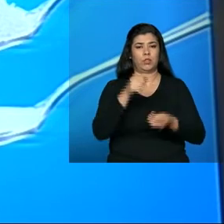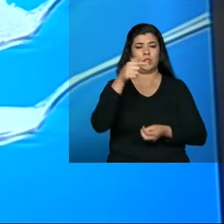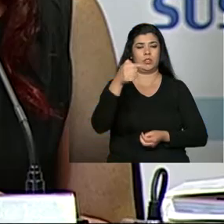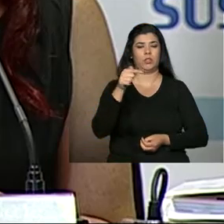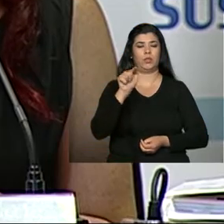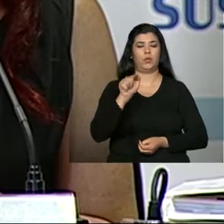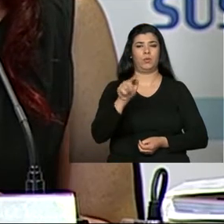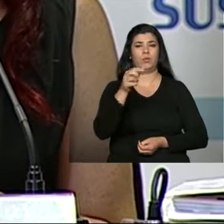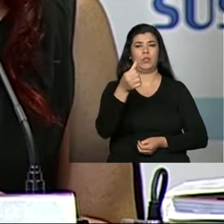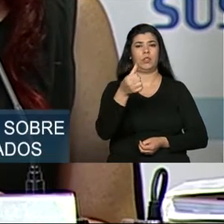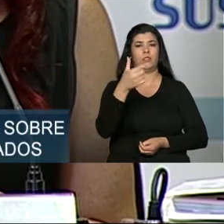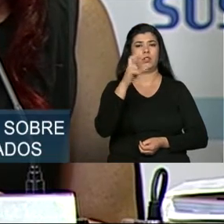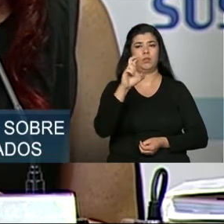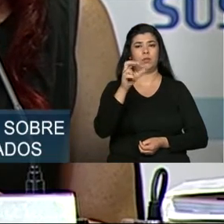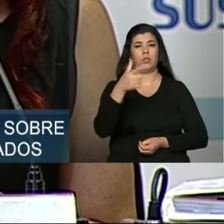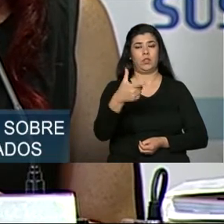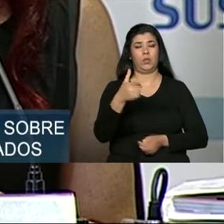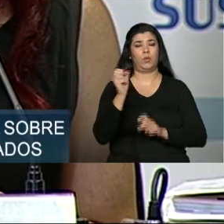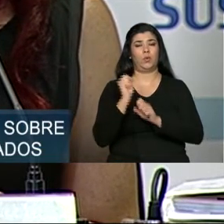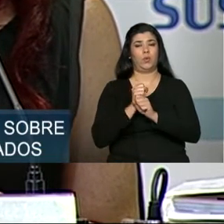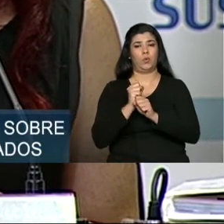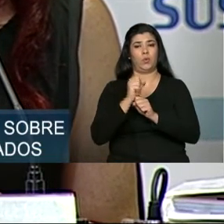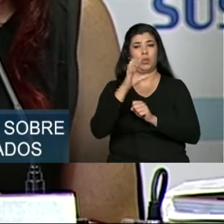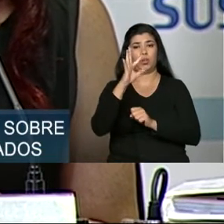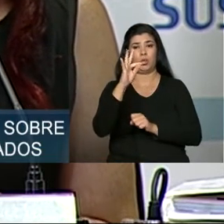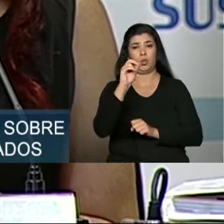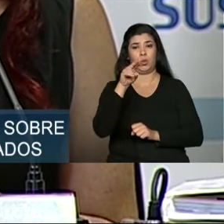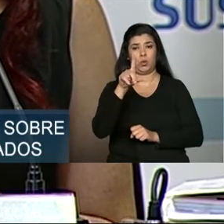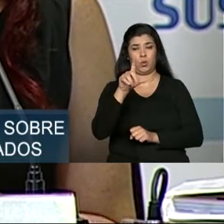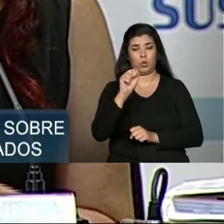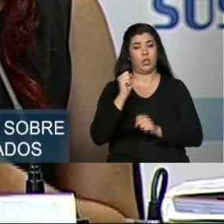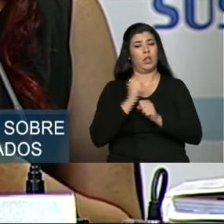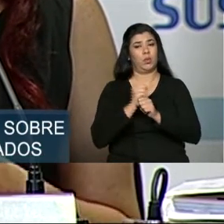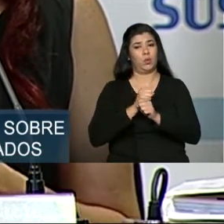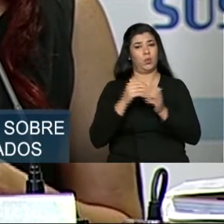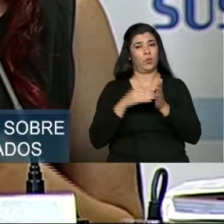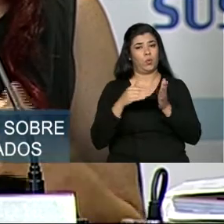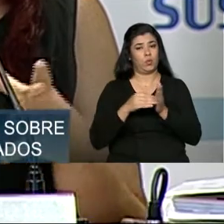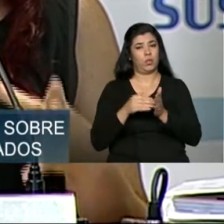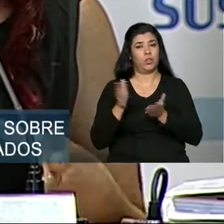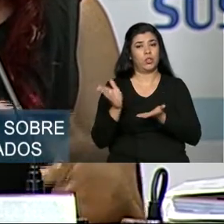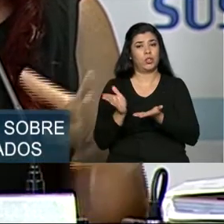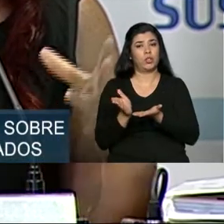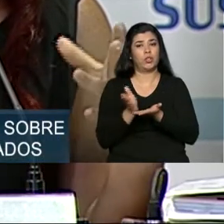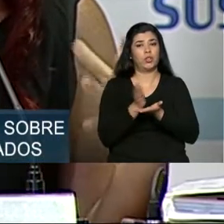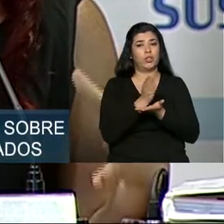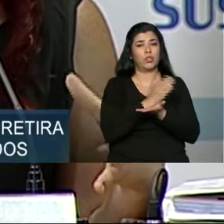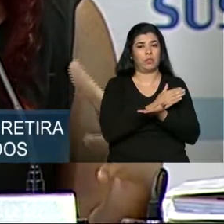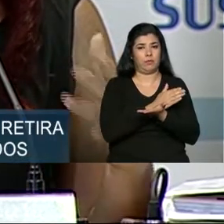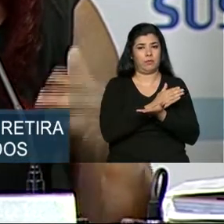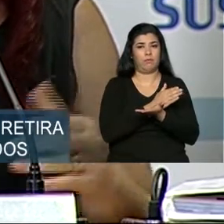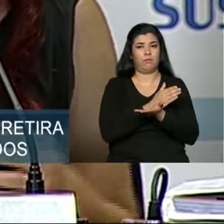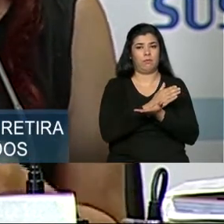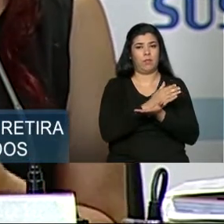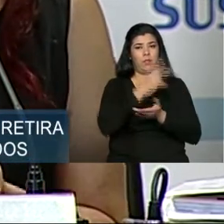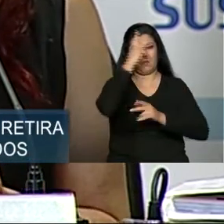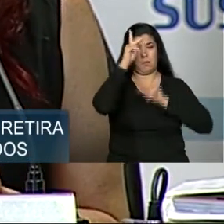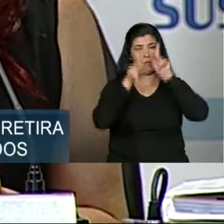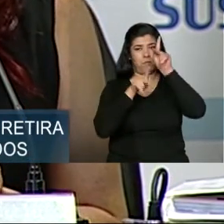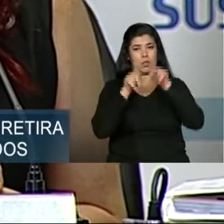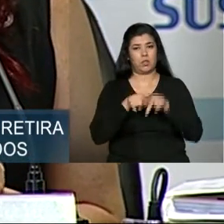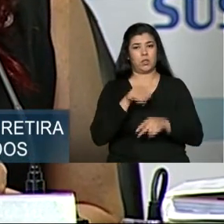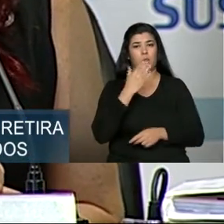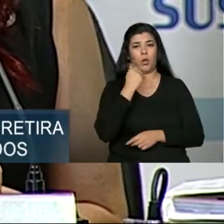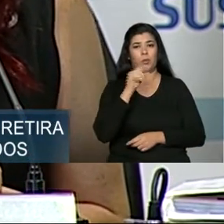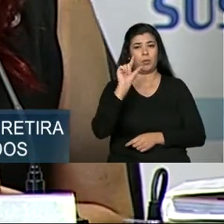toneladas de sódio ao longo desses anos. É retirada do consumo da população. Tá?